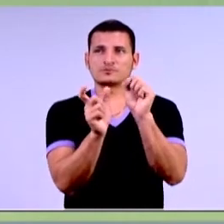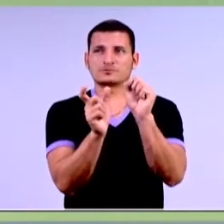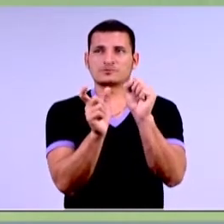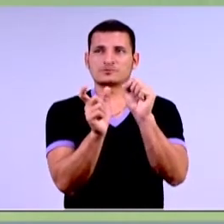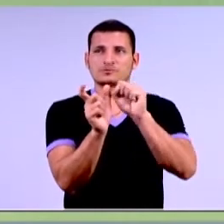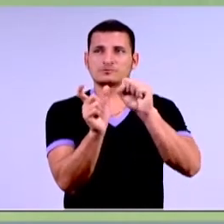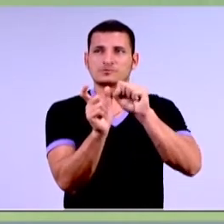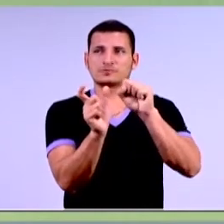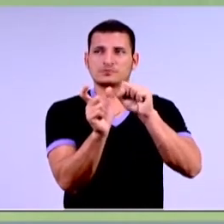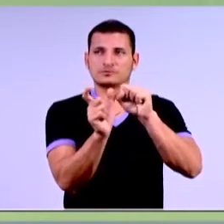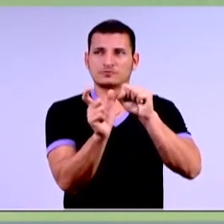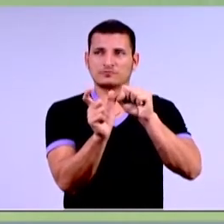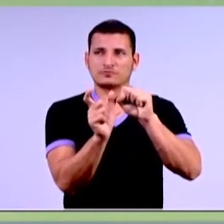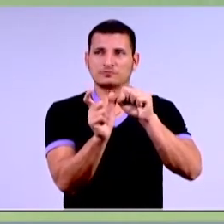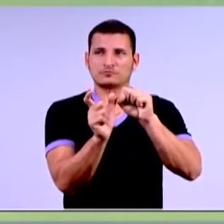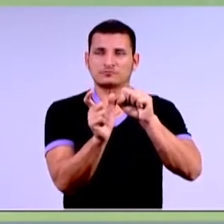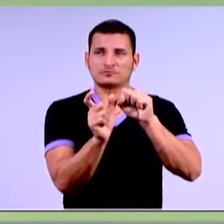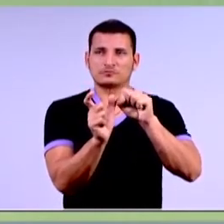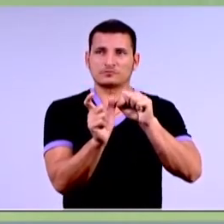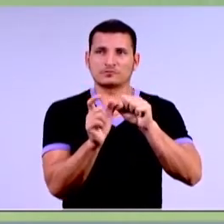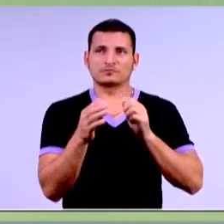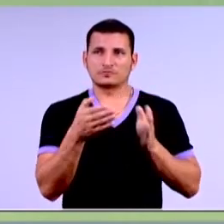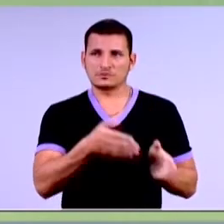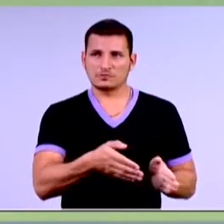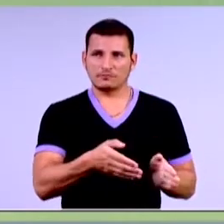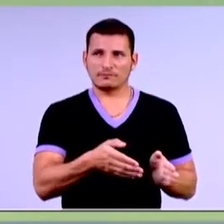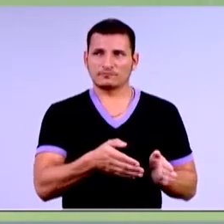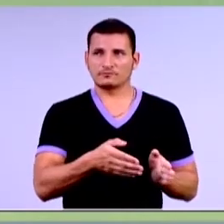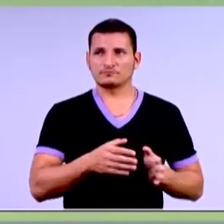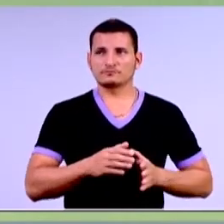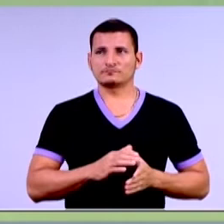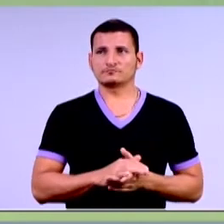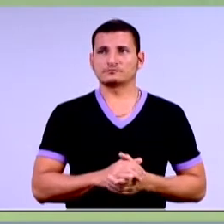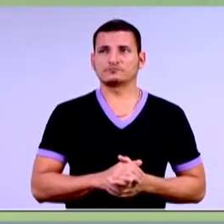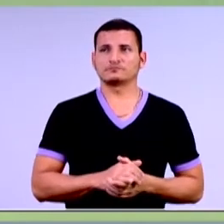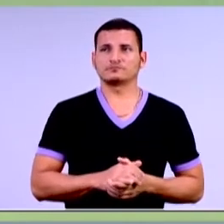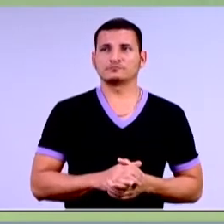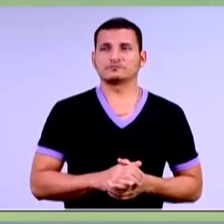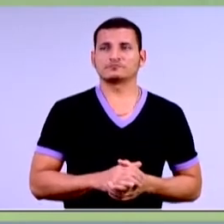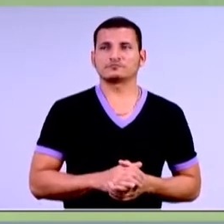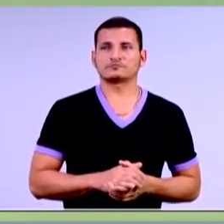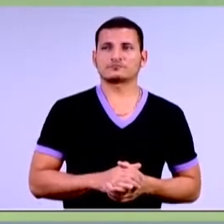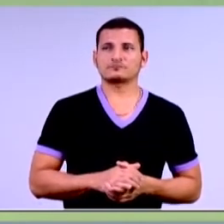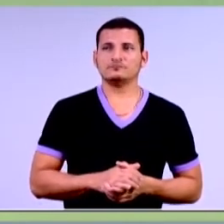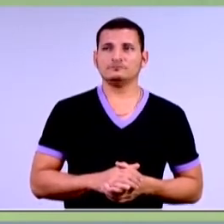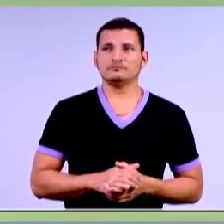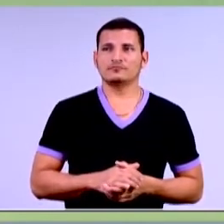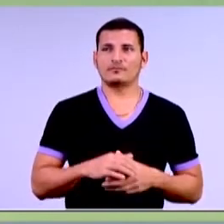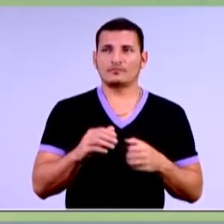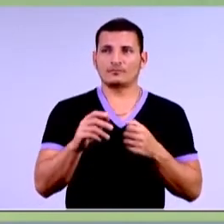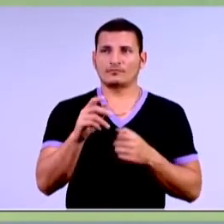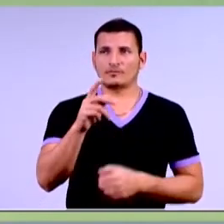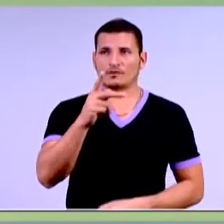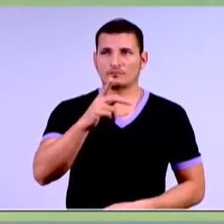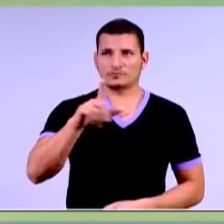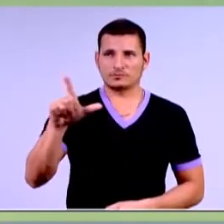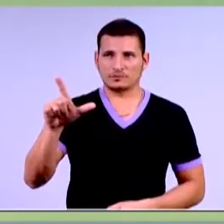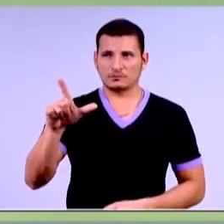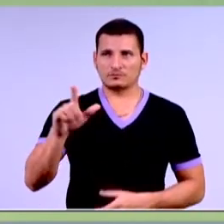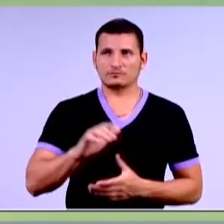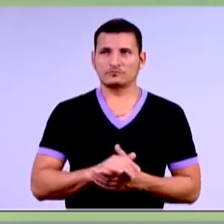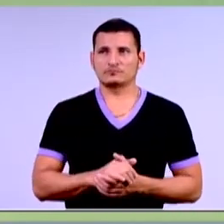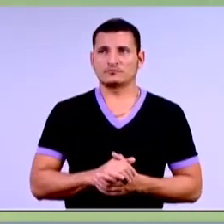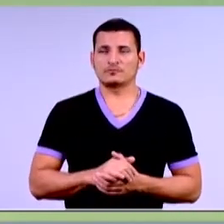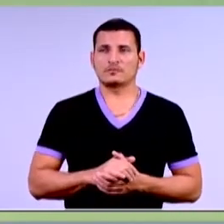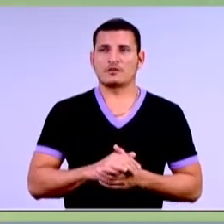house eu posso usar ele no plural olha aqui de house natural as a casa